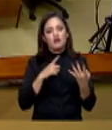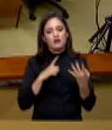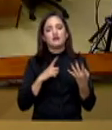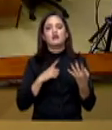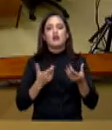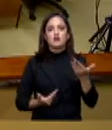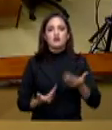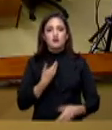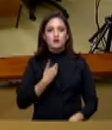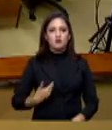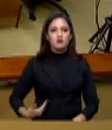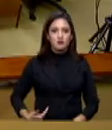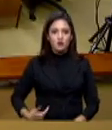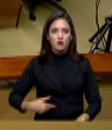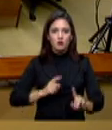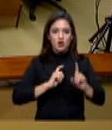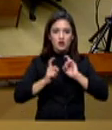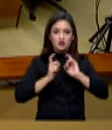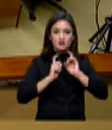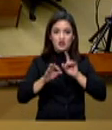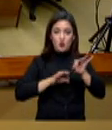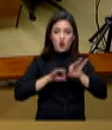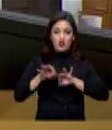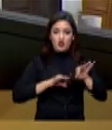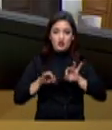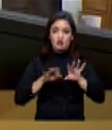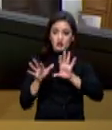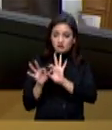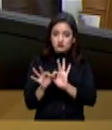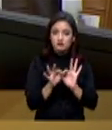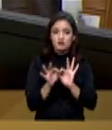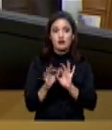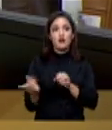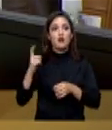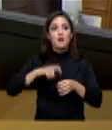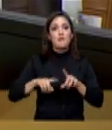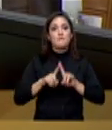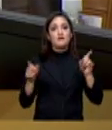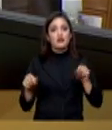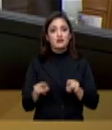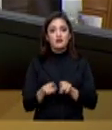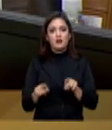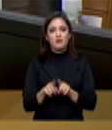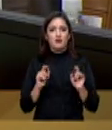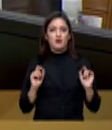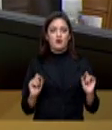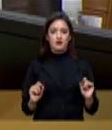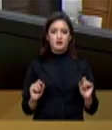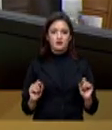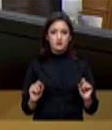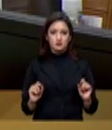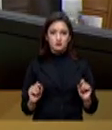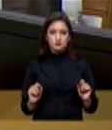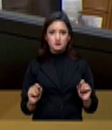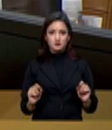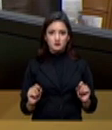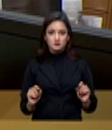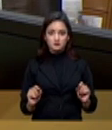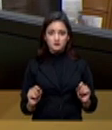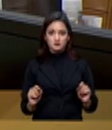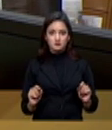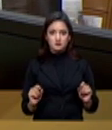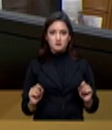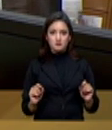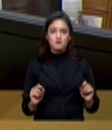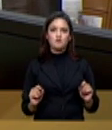serviços públicos geridos de moda social mas também a cresce o professor Marçal na obra que estou